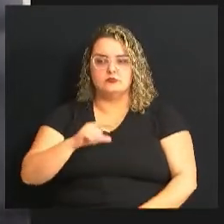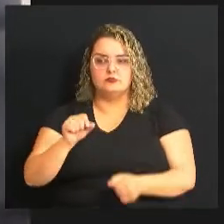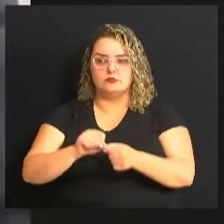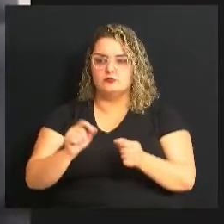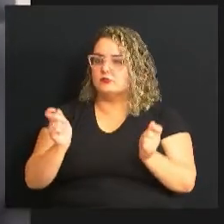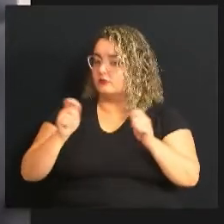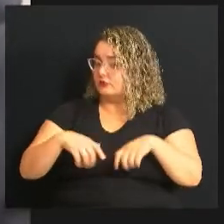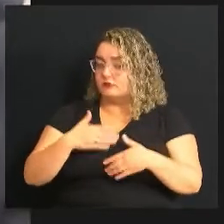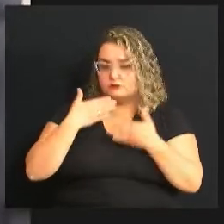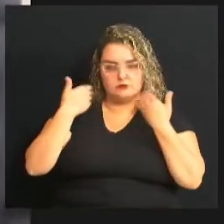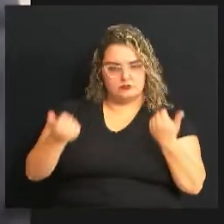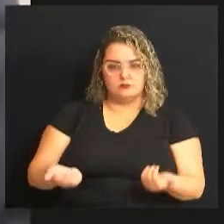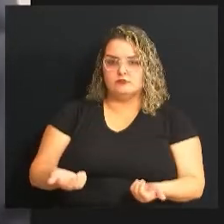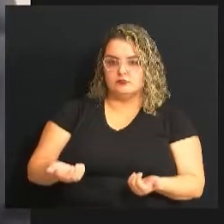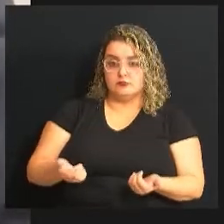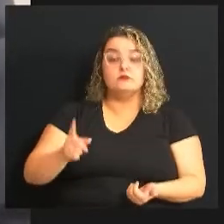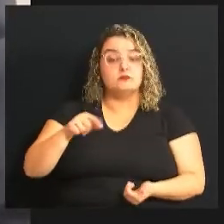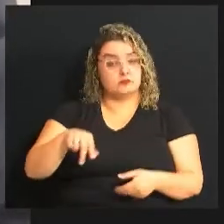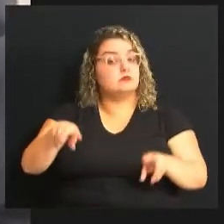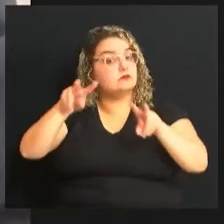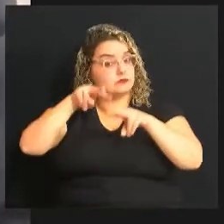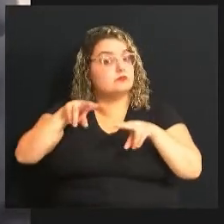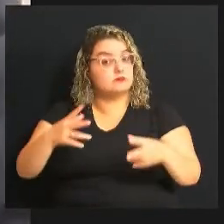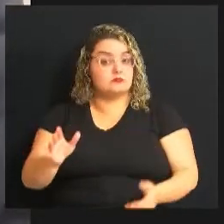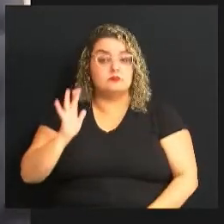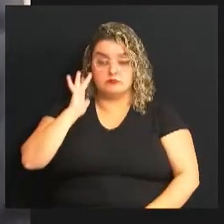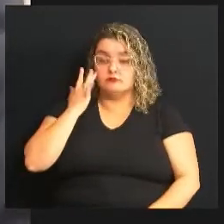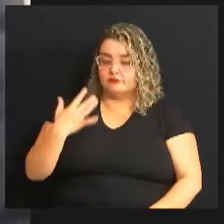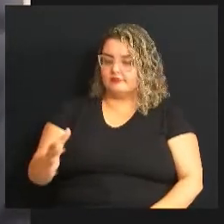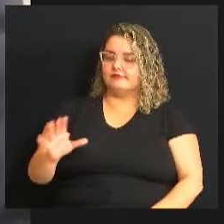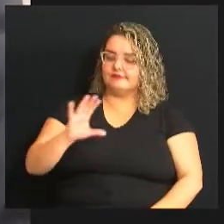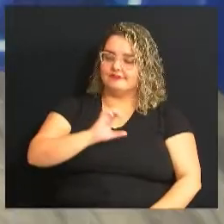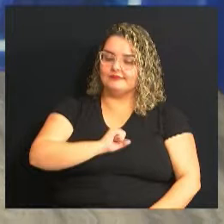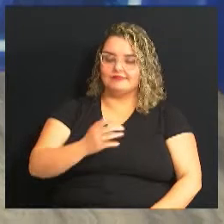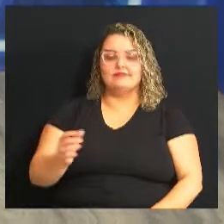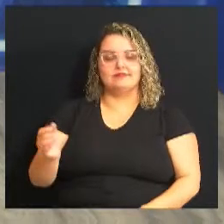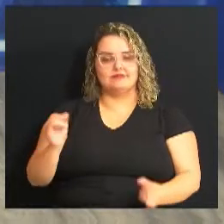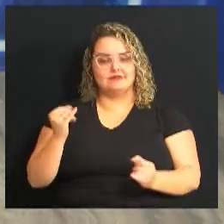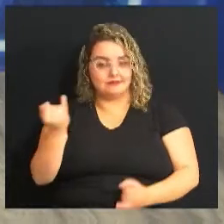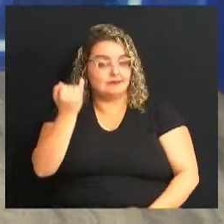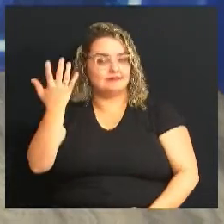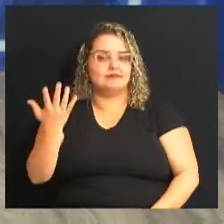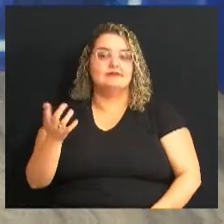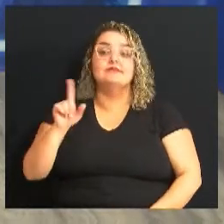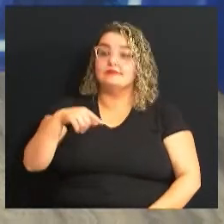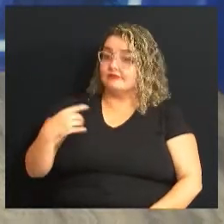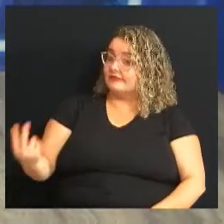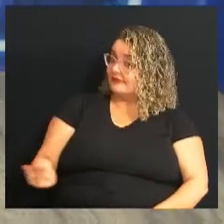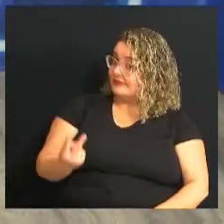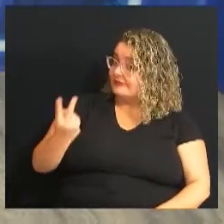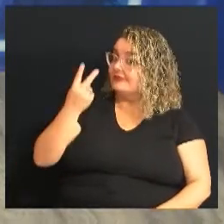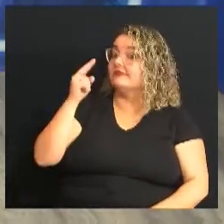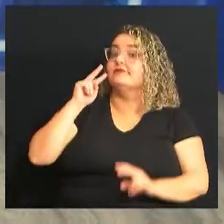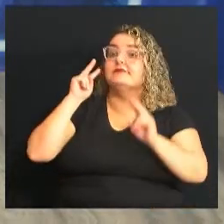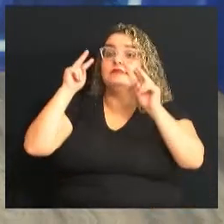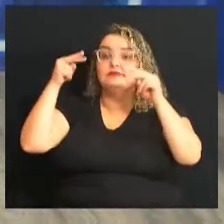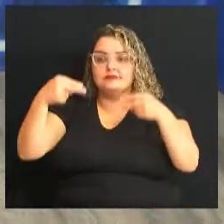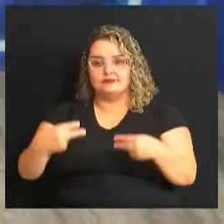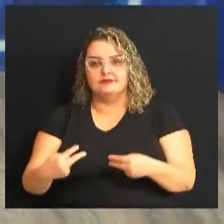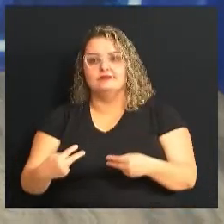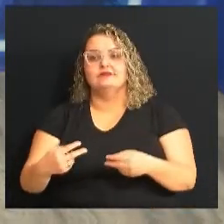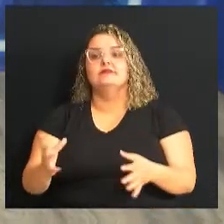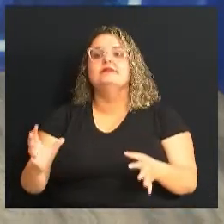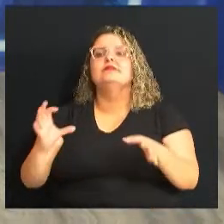aspecto muito importante e que eu particularmente gosto muito. É então, né, essa valorização e reconhecimento